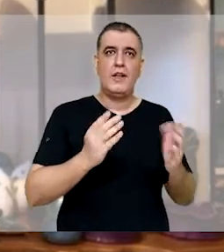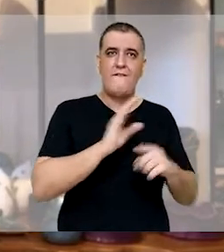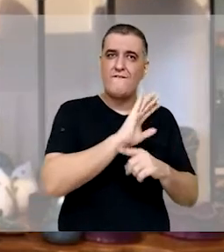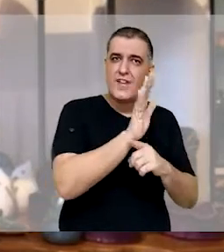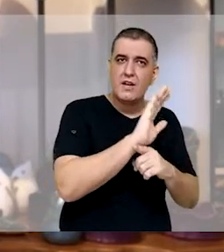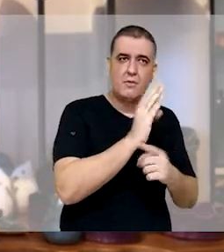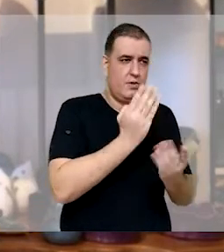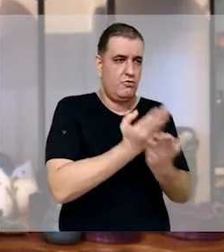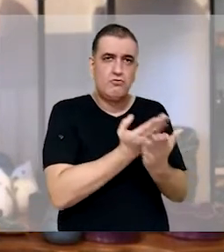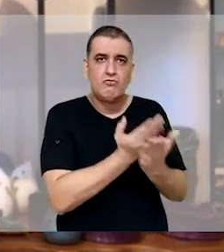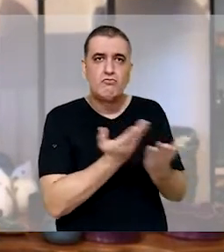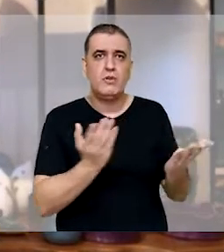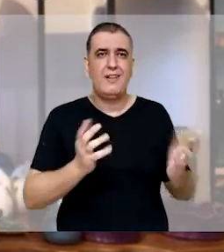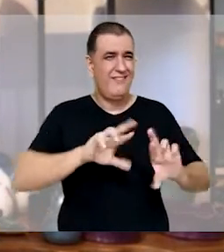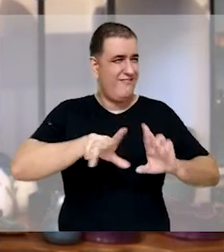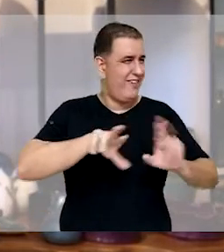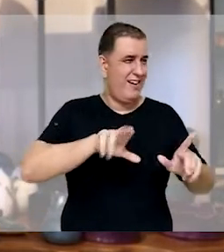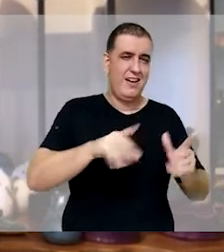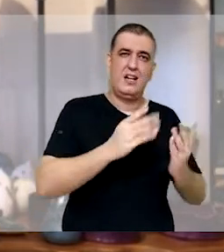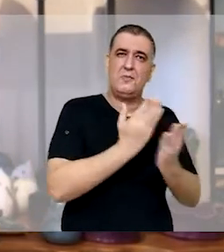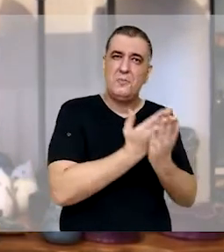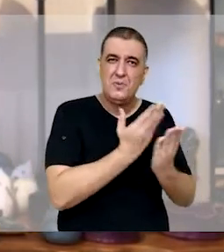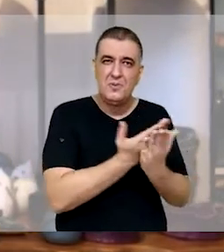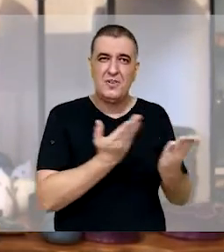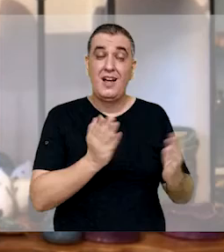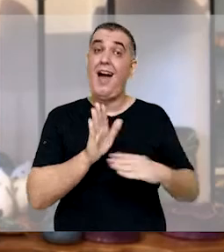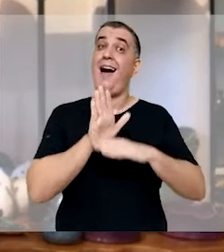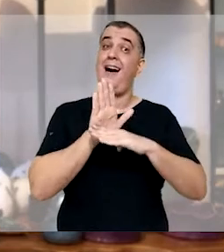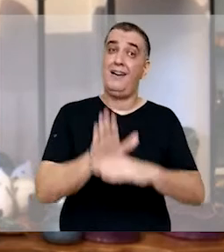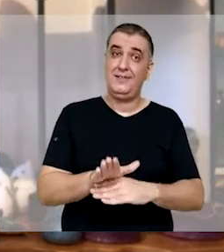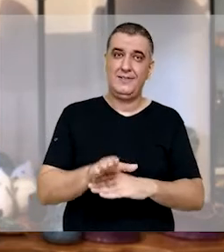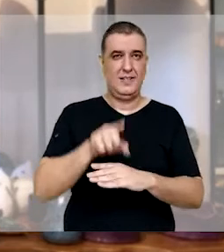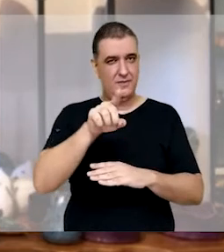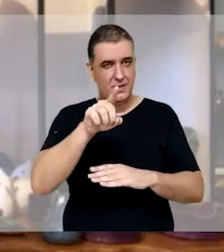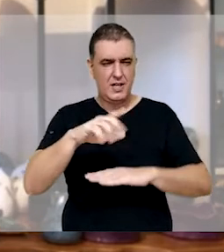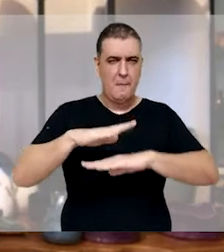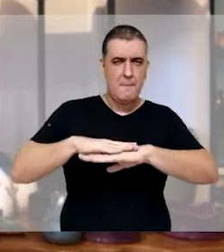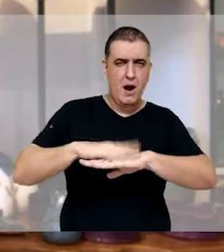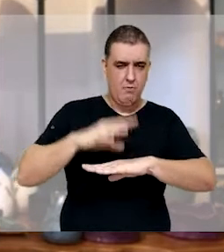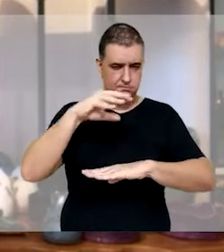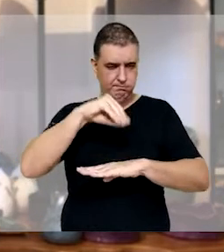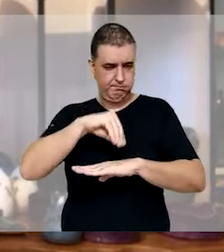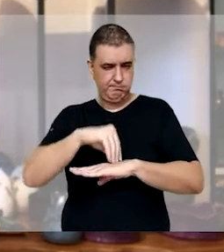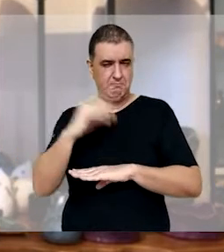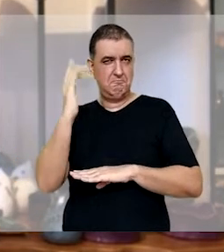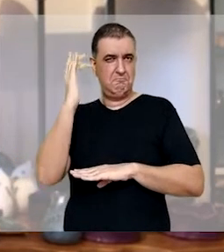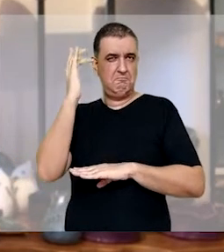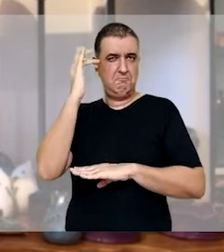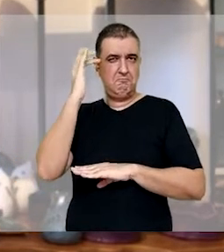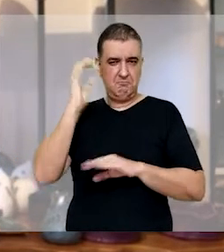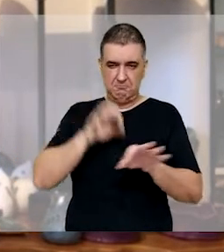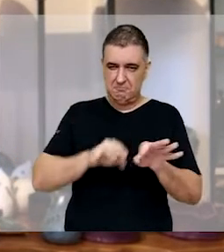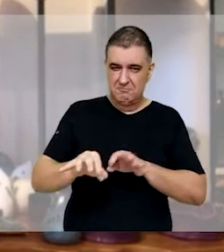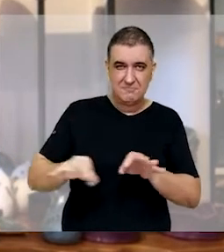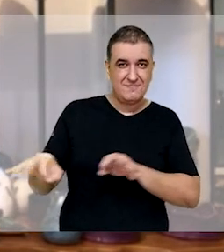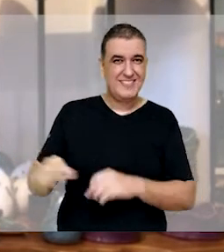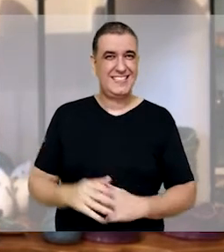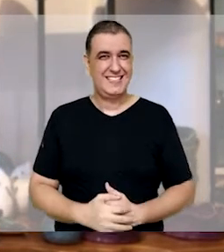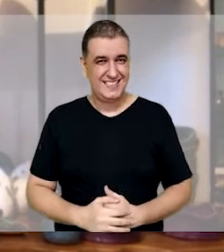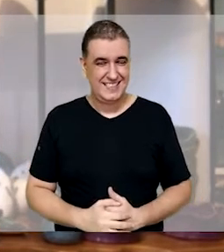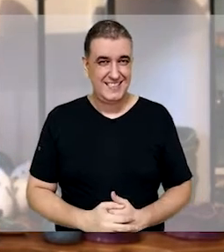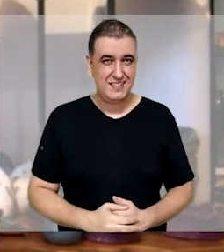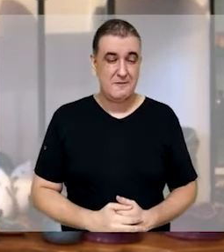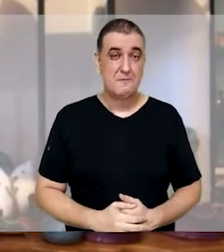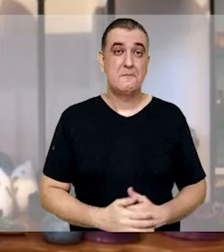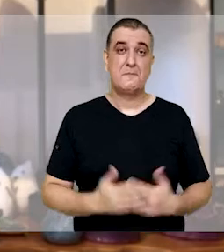livros, com seus filmes, com as frases, com a poesia. Eu acho que a gente precisa disso, cada vez mais, né? Tem uma frase que